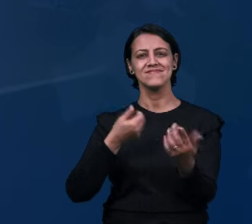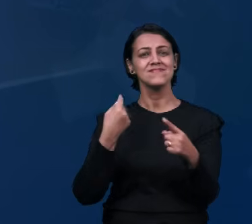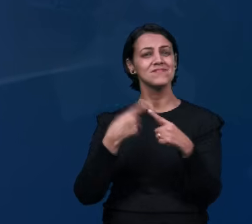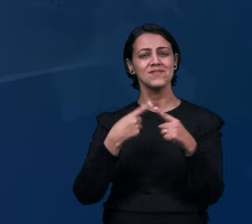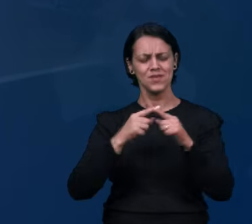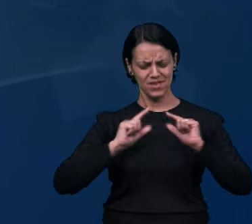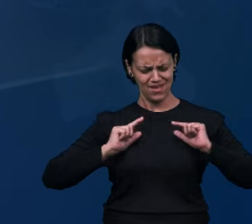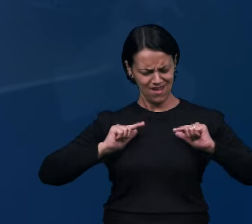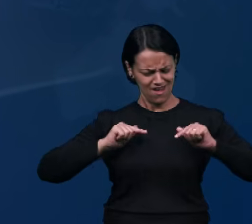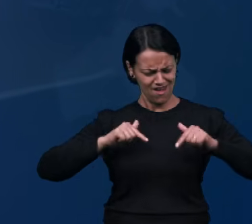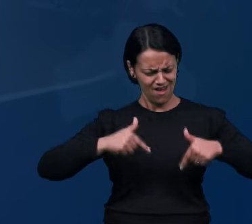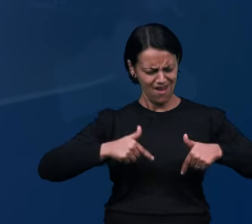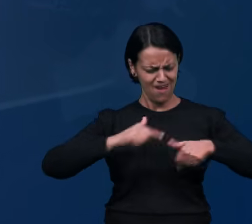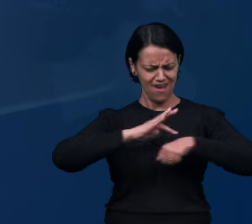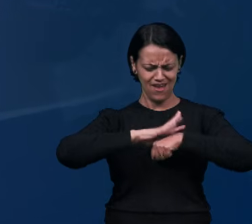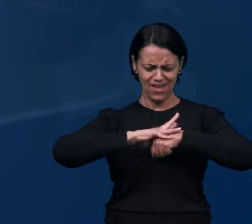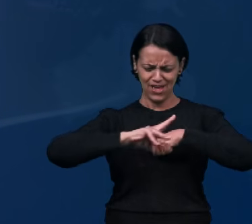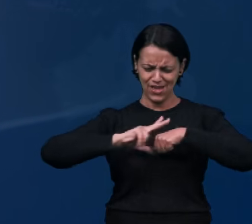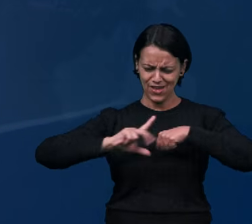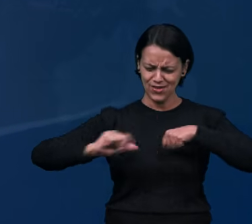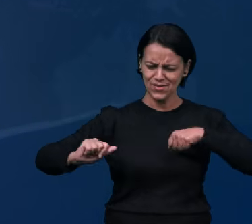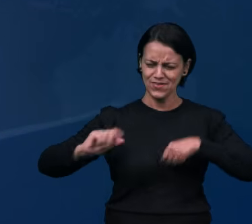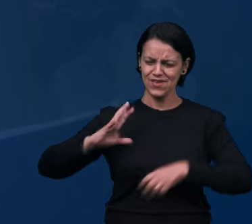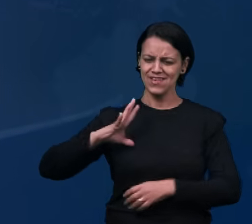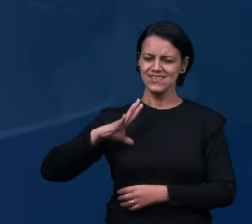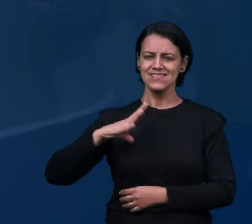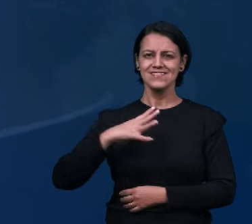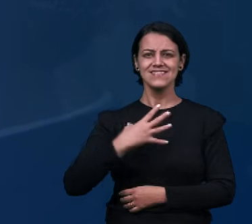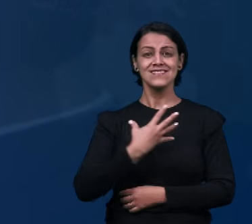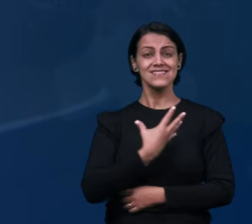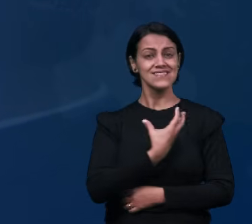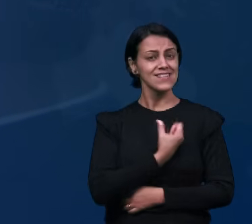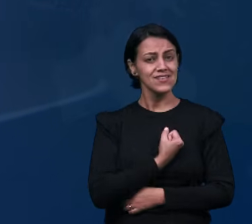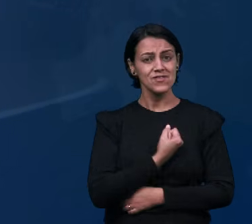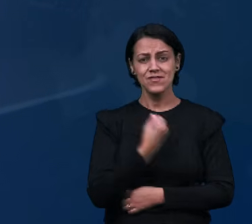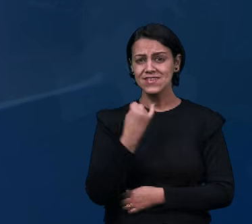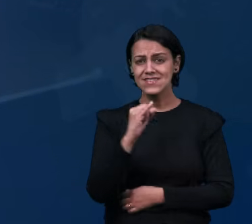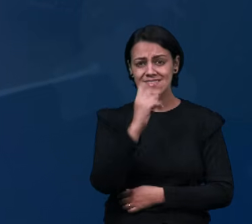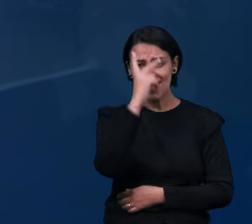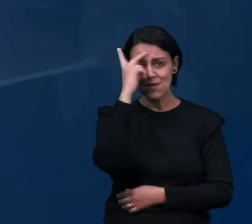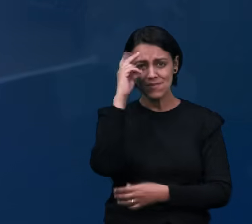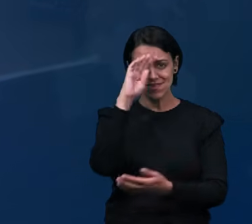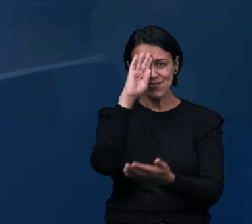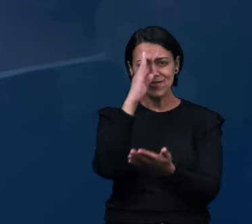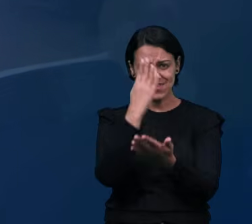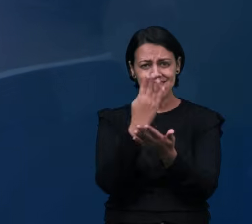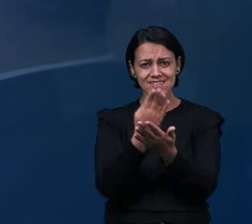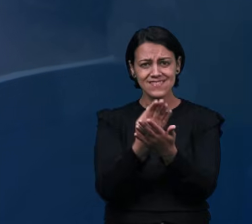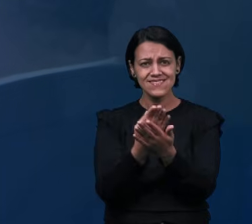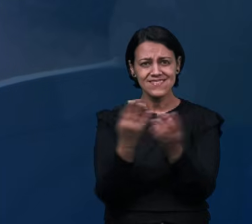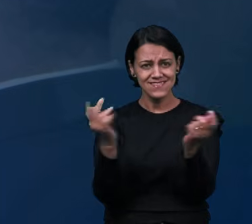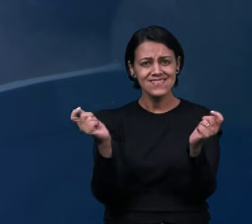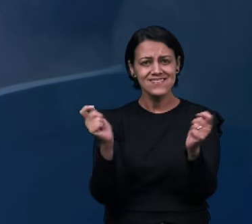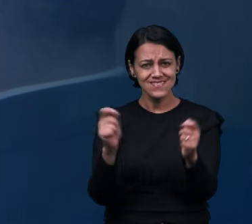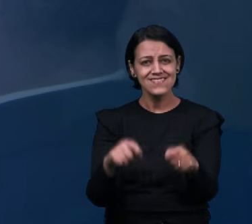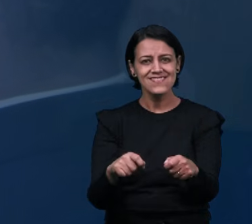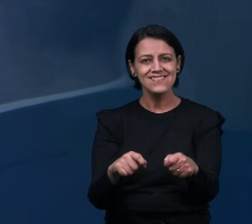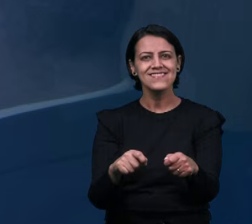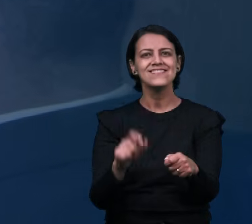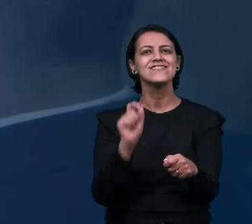palavra que cura e salva a quem nela crê.